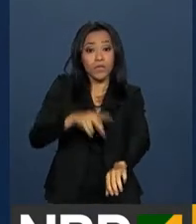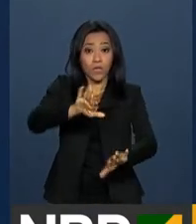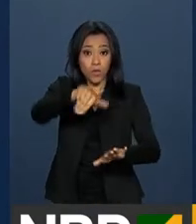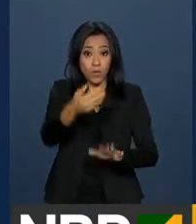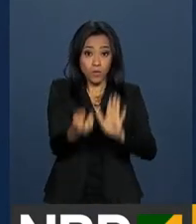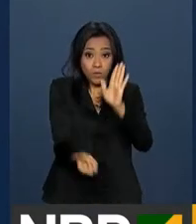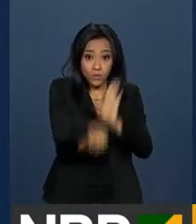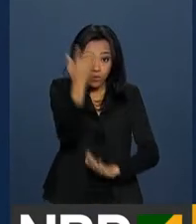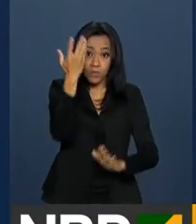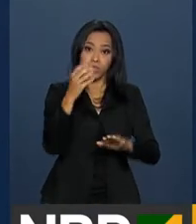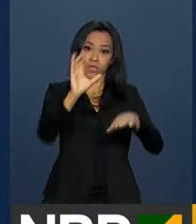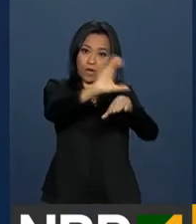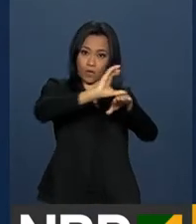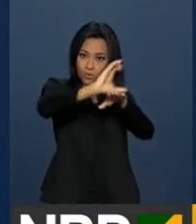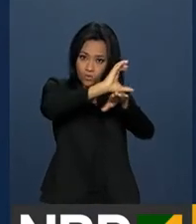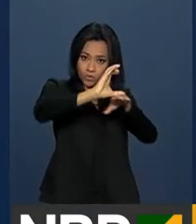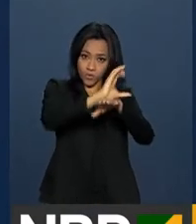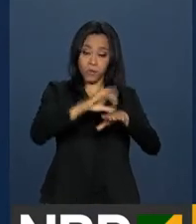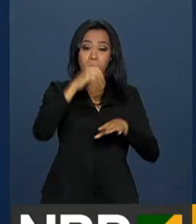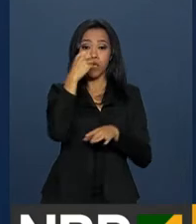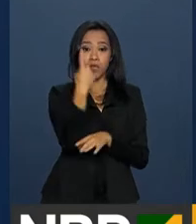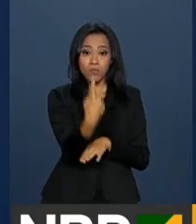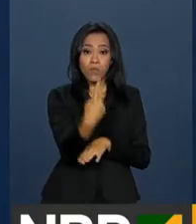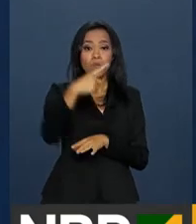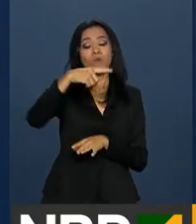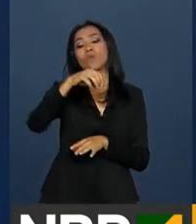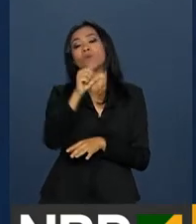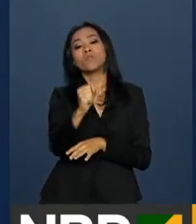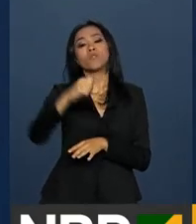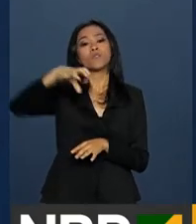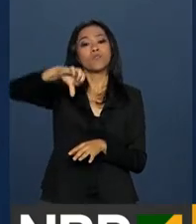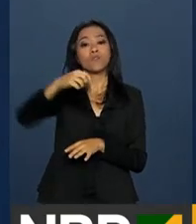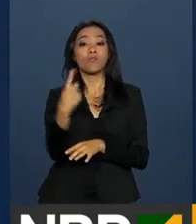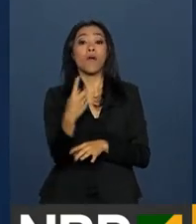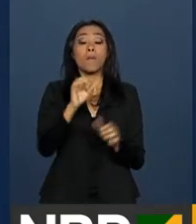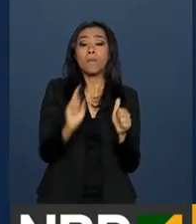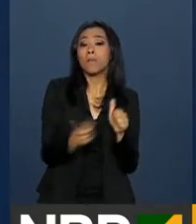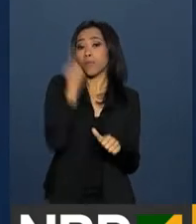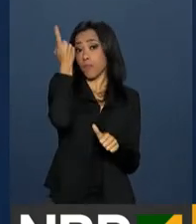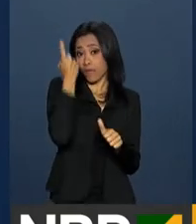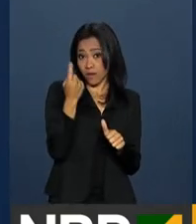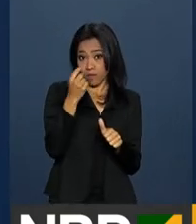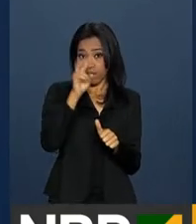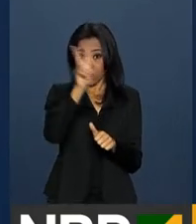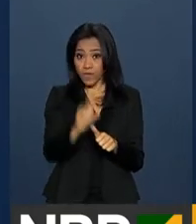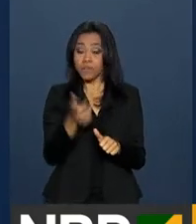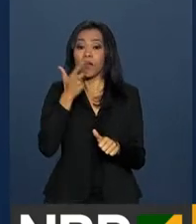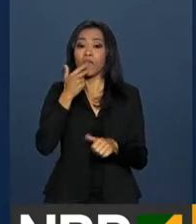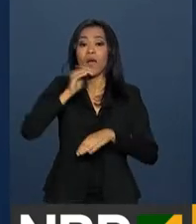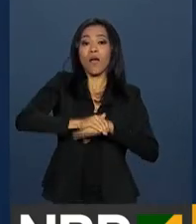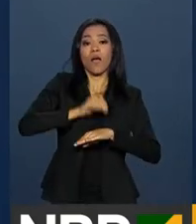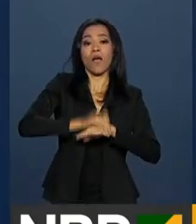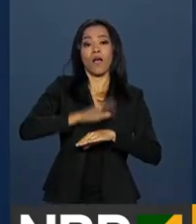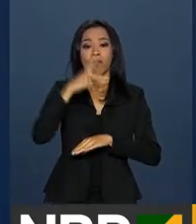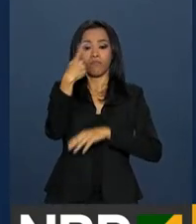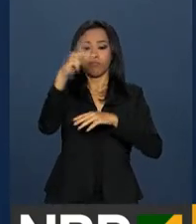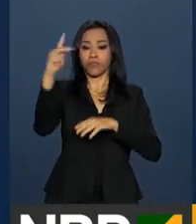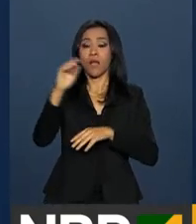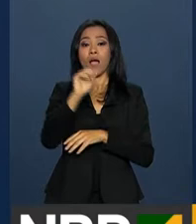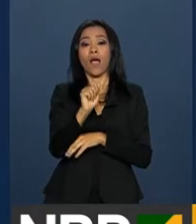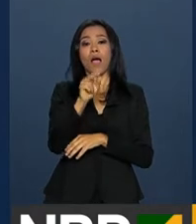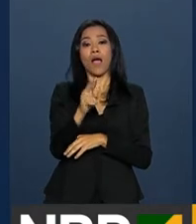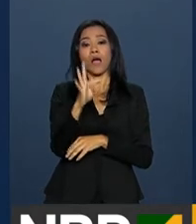Constituição Republicana, em 1891, que se falou pela primeira vez em autonomia dos municípios, não se